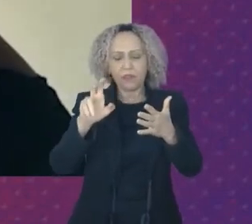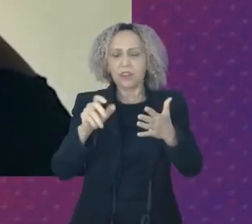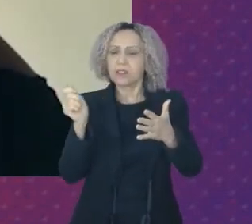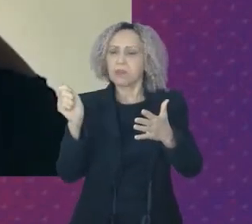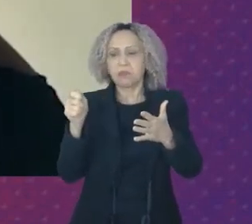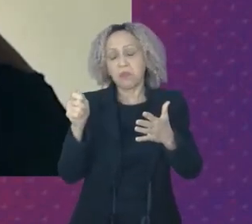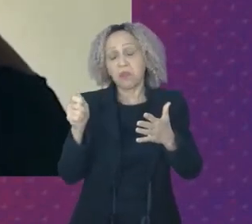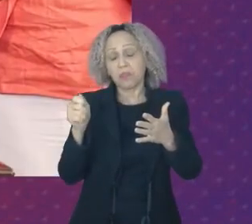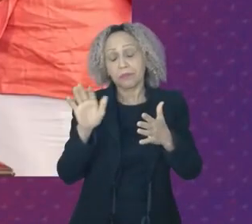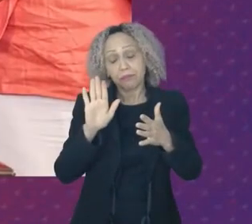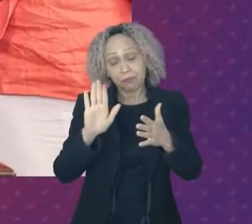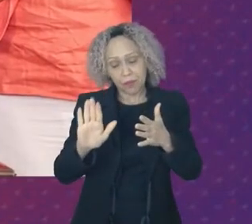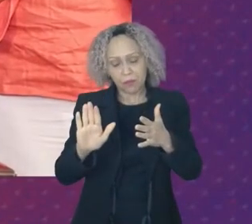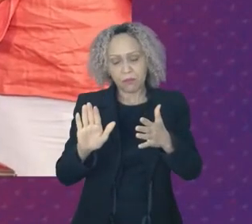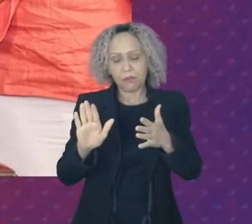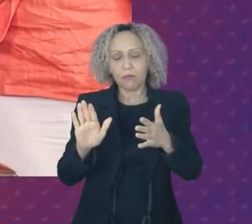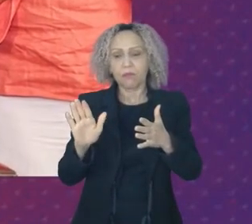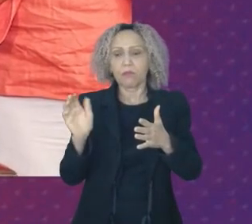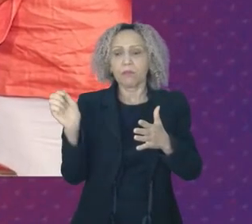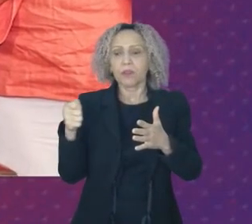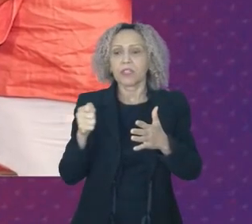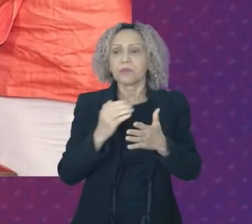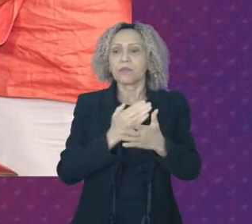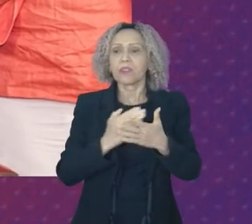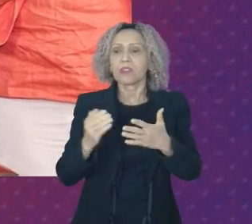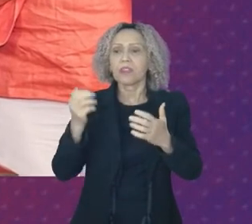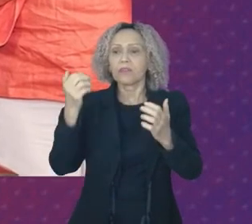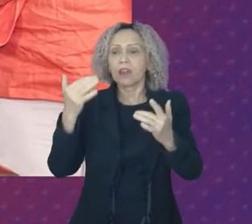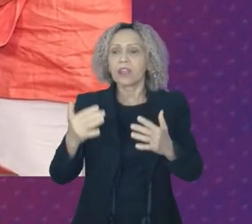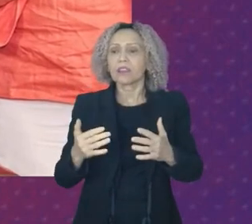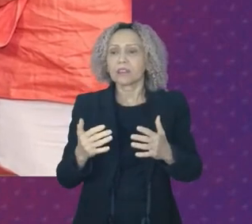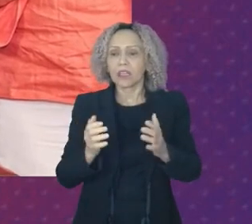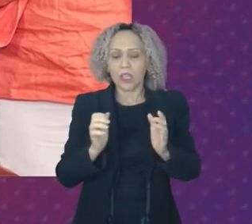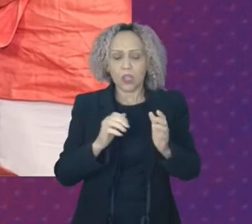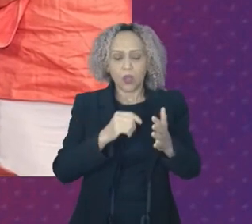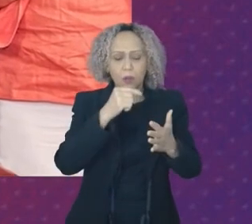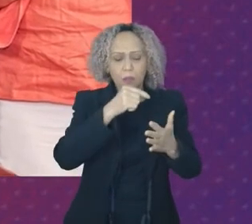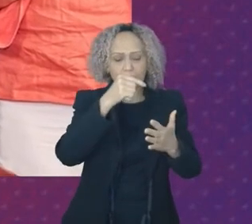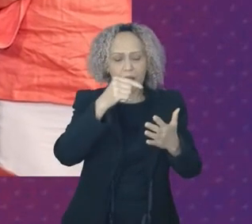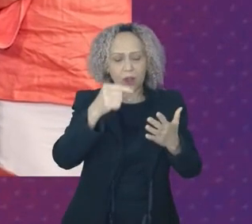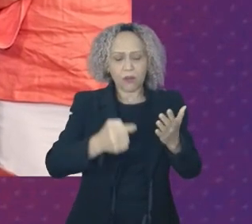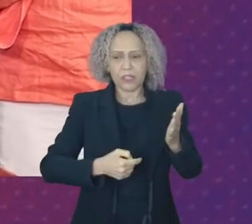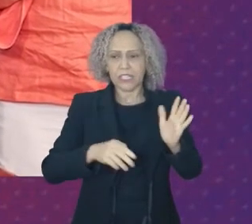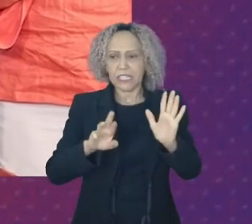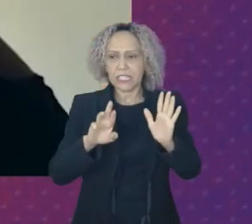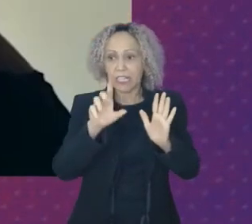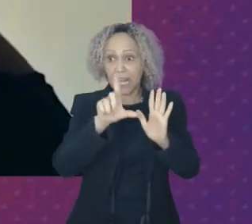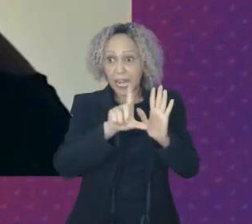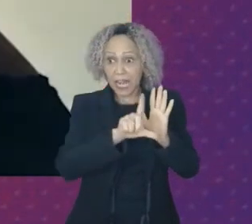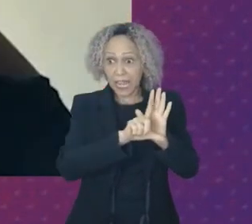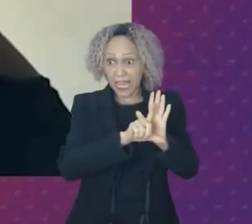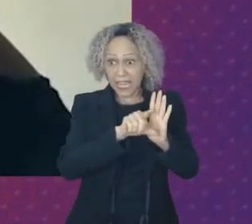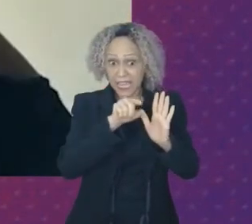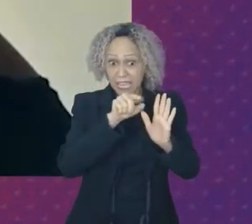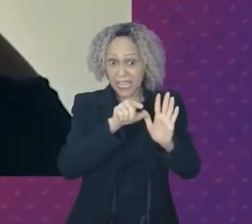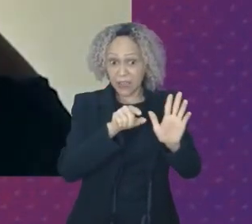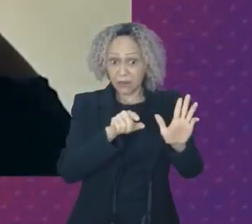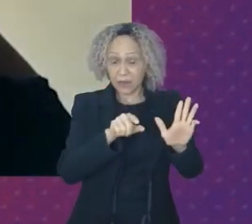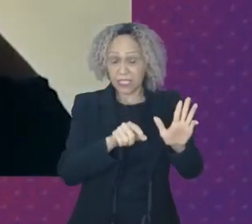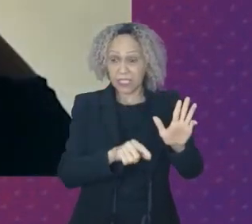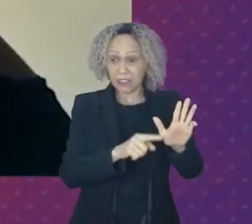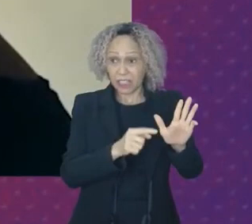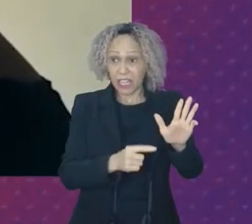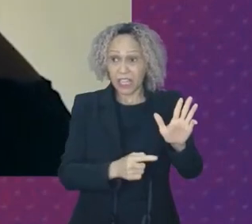falando sobre o pacote de leis que nosso presidente Lula aprovou para as mulheres no dia 8 de março. Esse pacote, ele